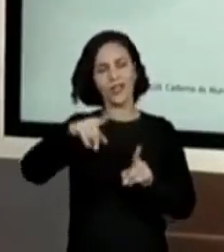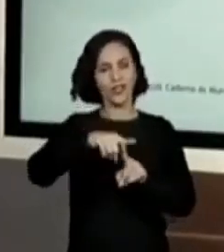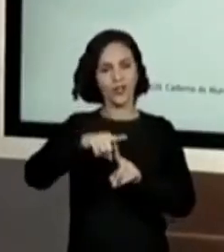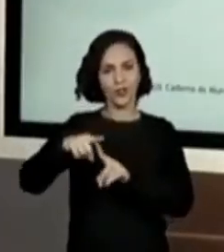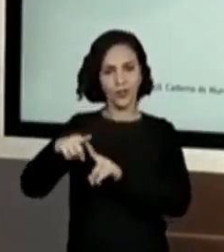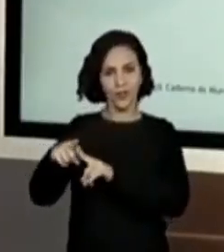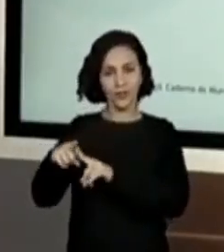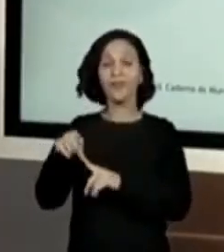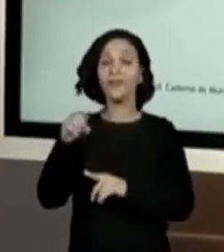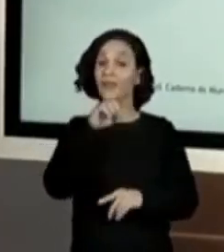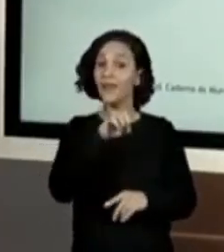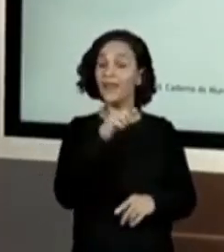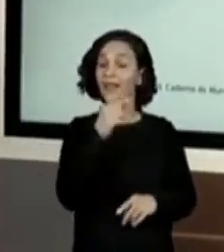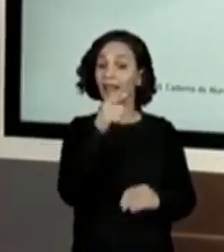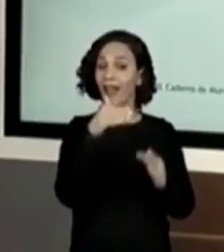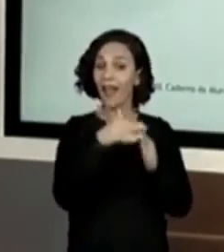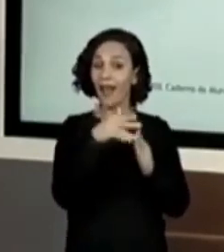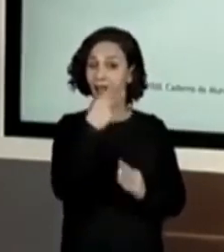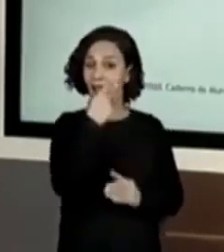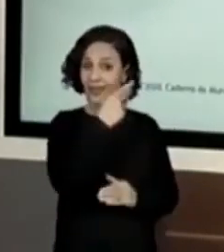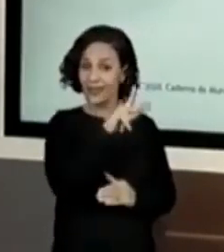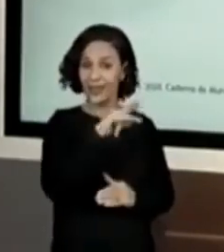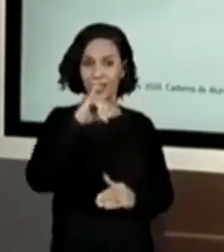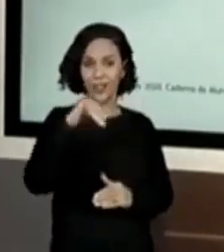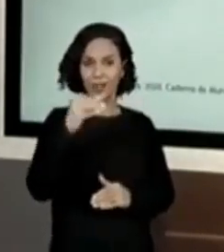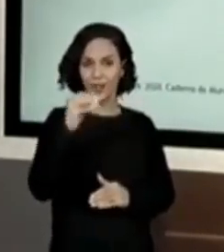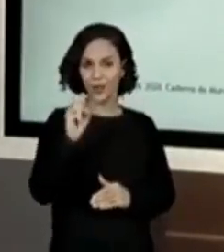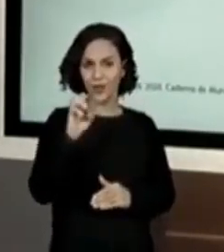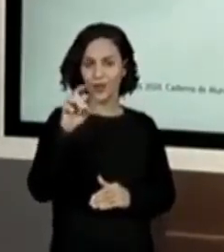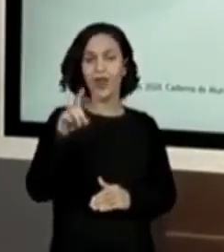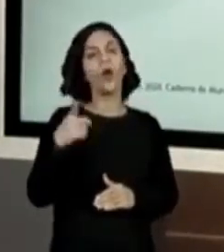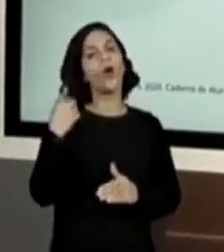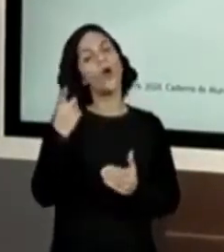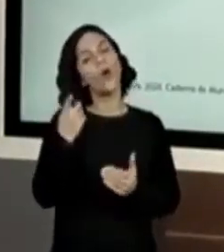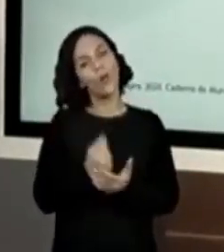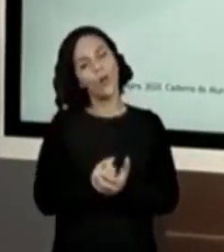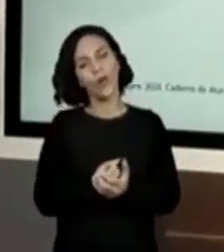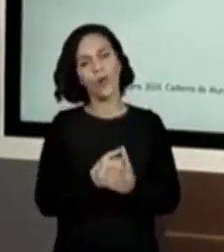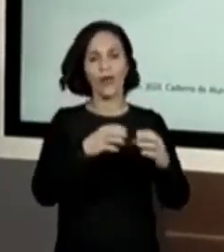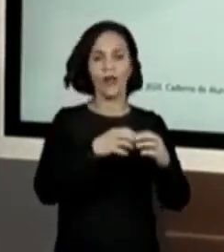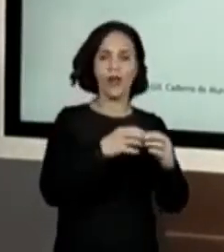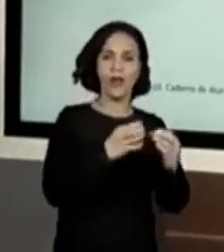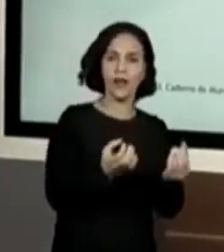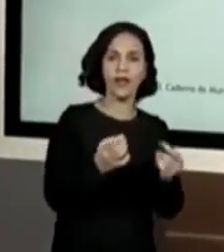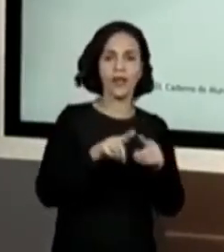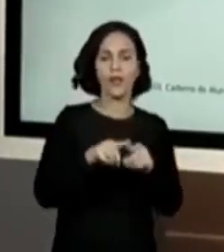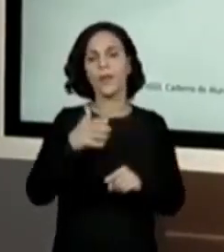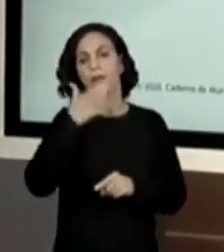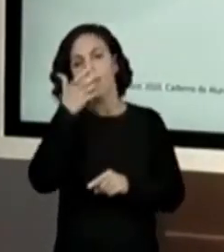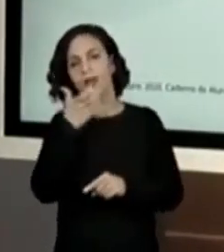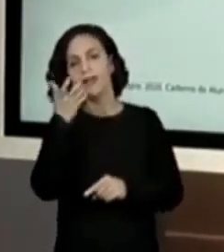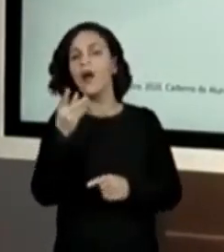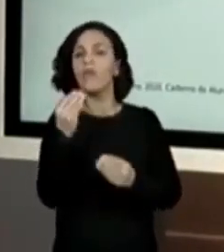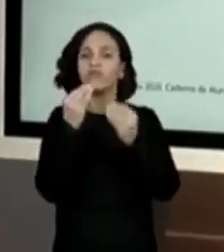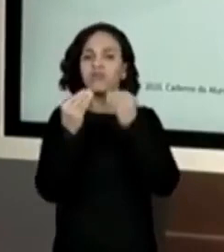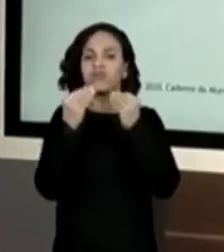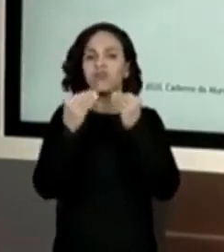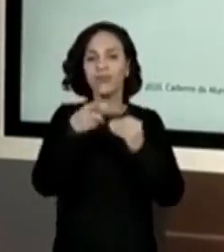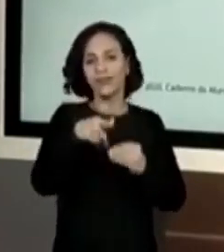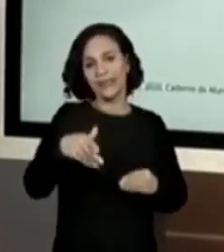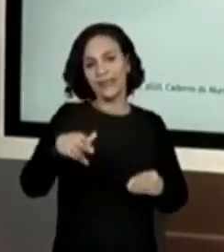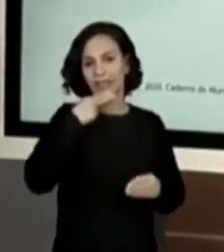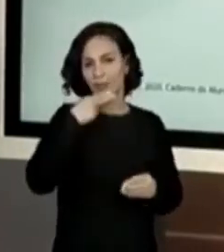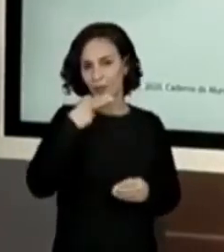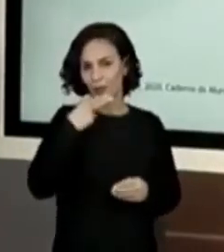lá na casa do senhor José, então, ele comprou caquis e maçãs para o lanche dos netos, tá bom? Então vamos resolver aqui